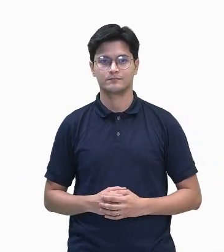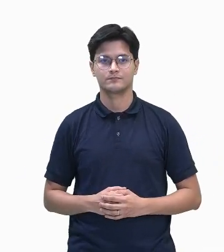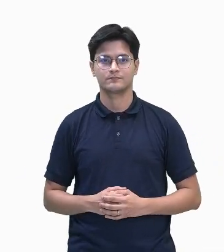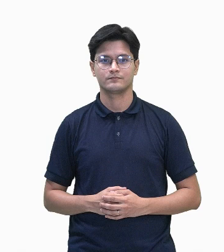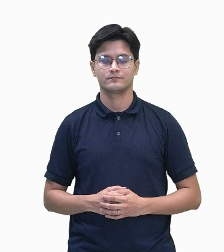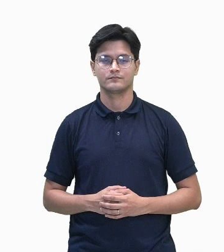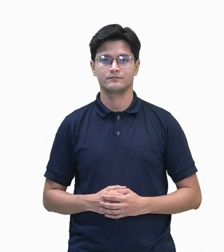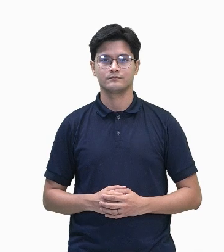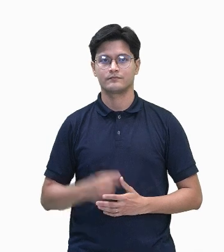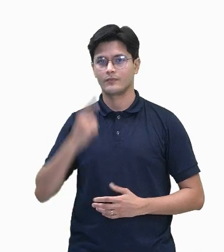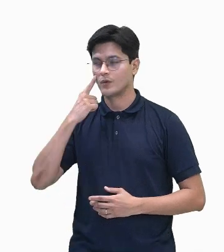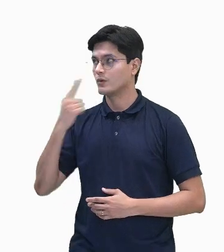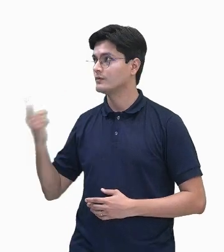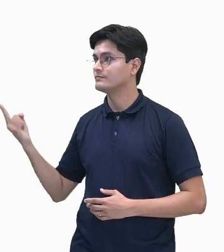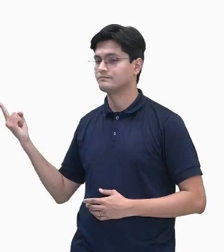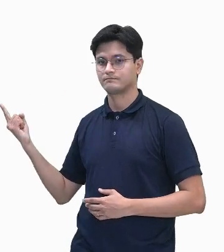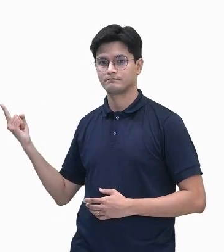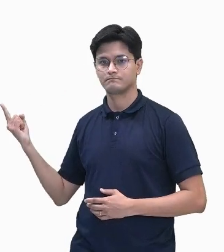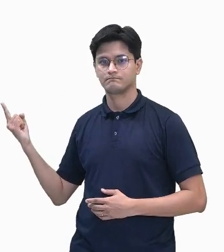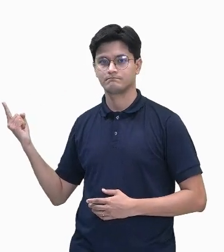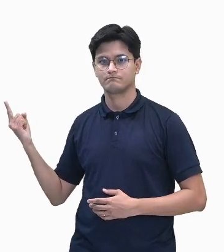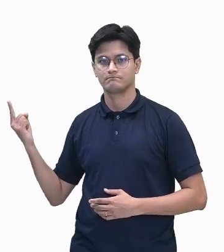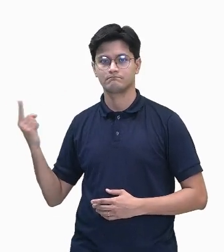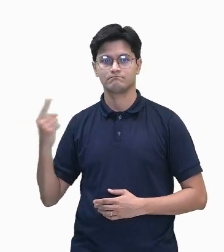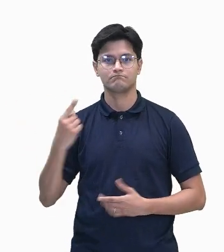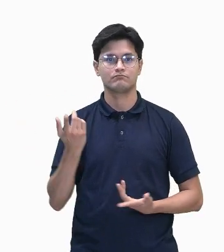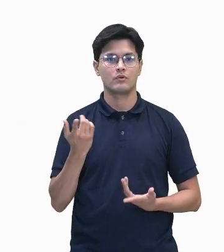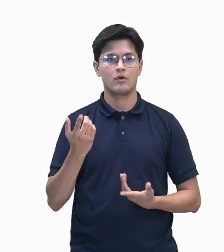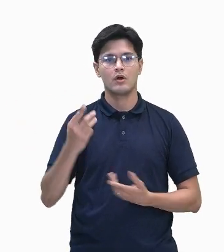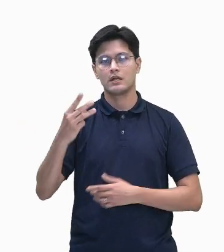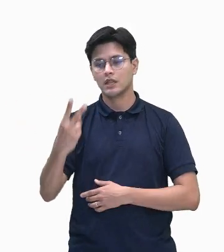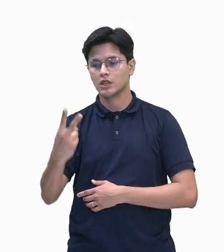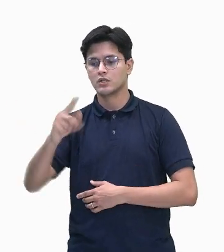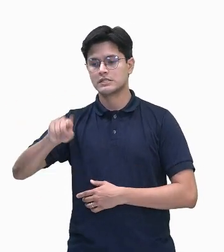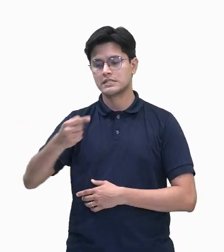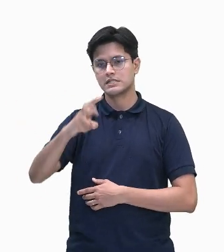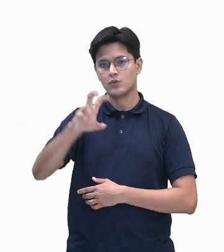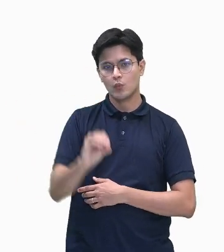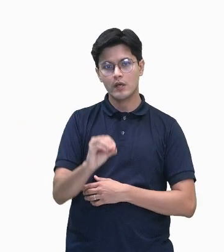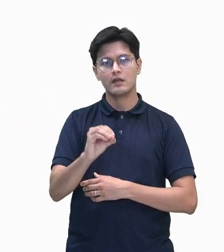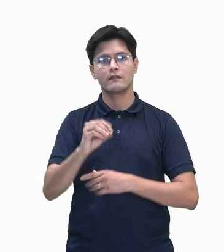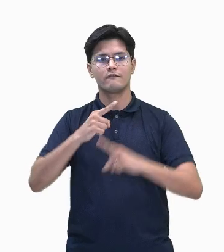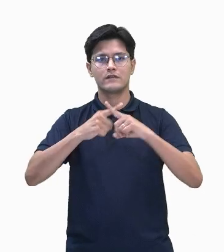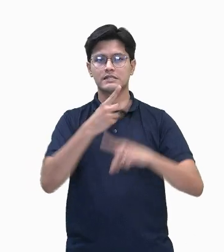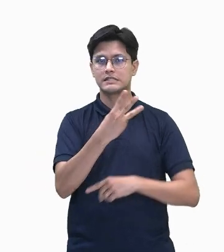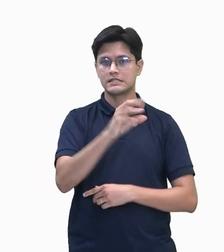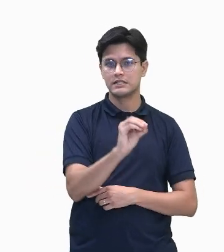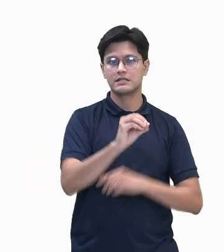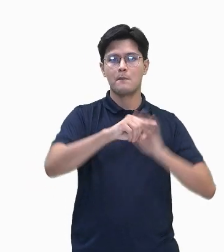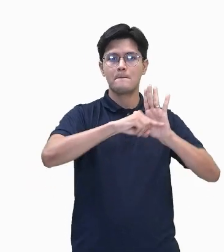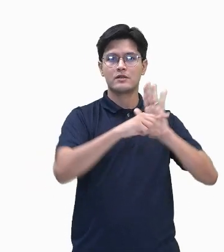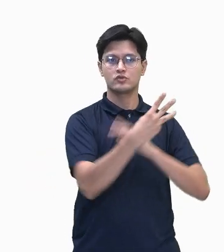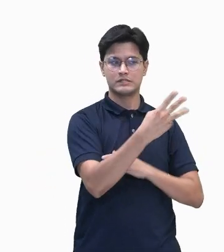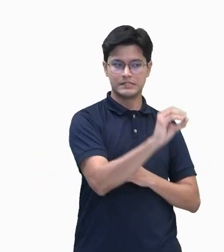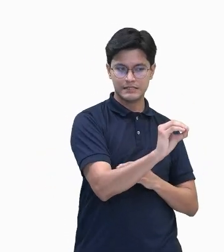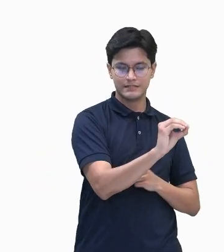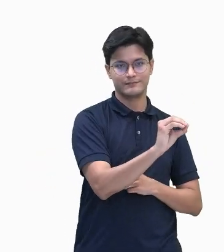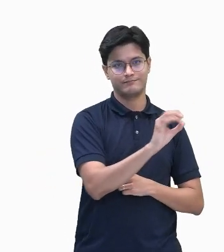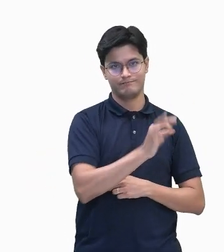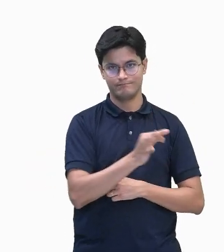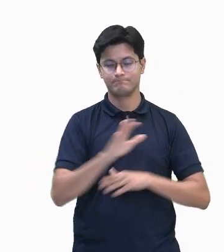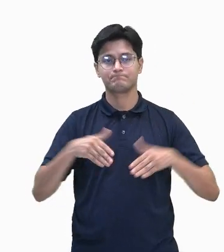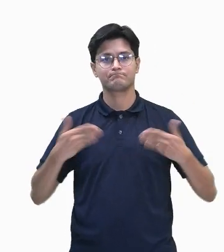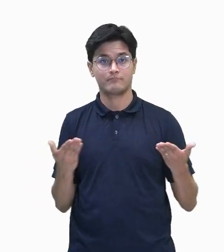Vezes 30. O restante é a fórmula, ó, menos 30, que é do custo, tá bom?